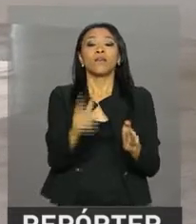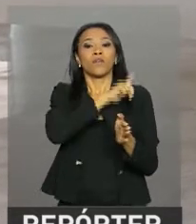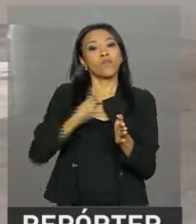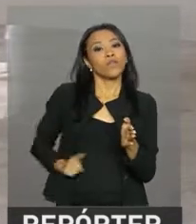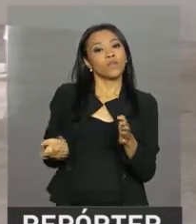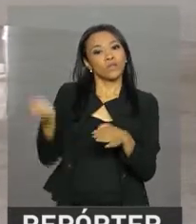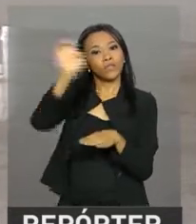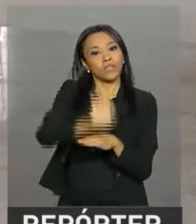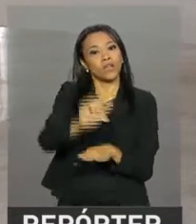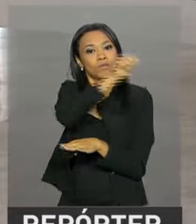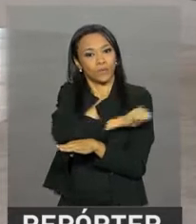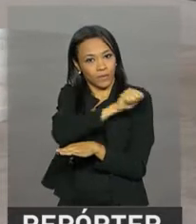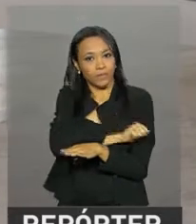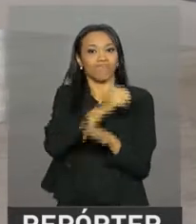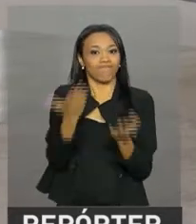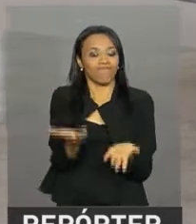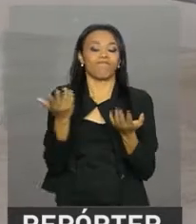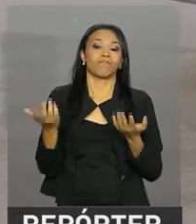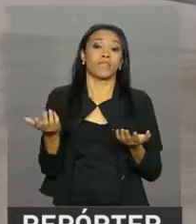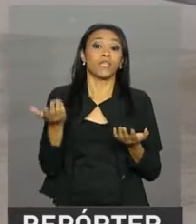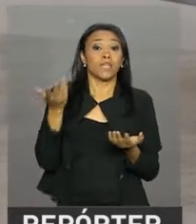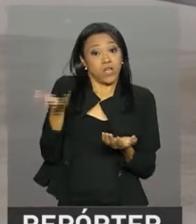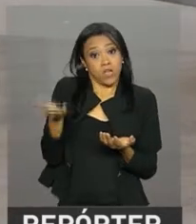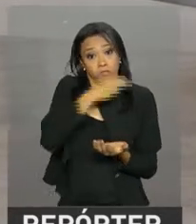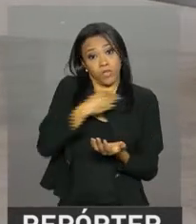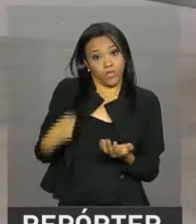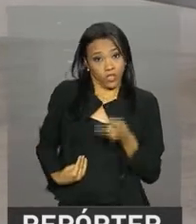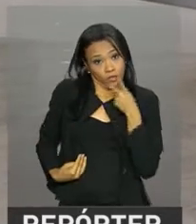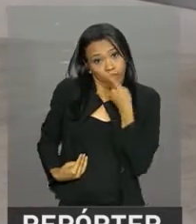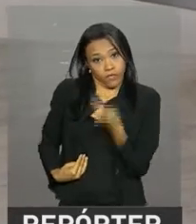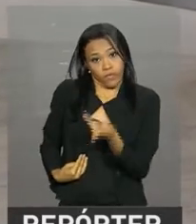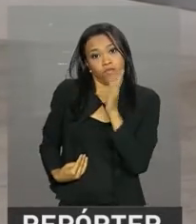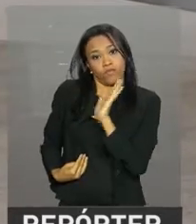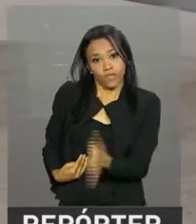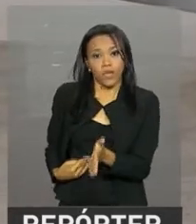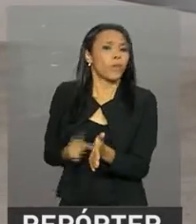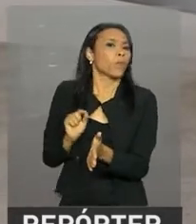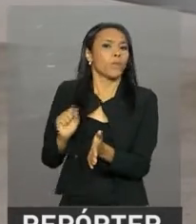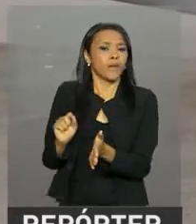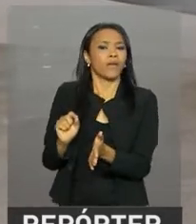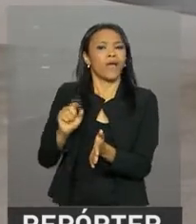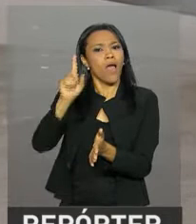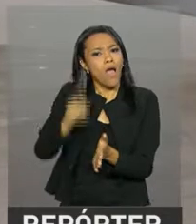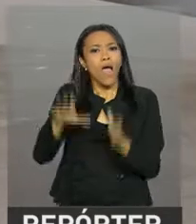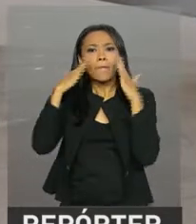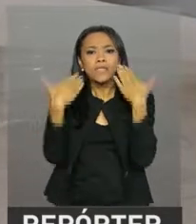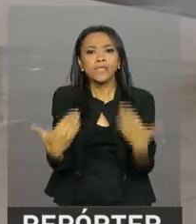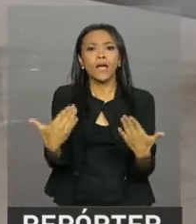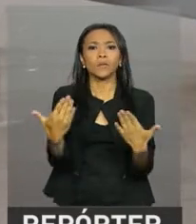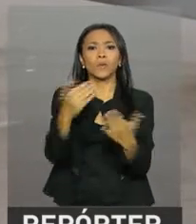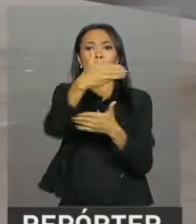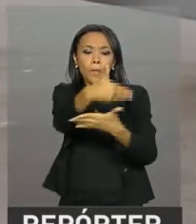luiz fernando pezão bom como o próprio ministro da fazenda tem falado deve ser apresentado um plano